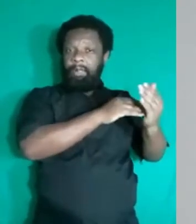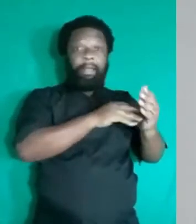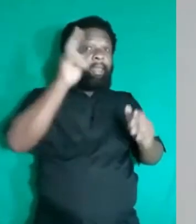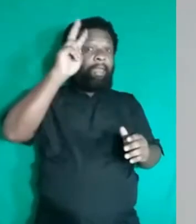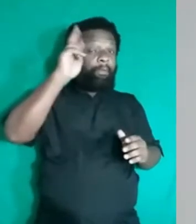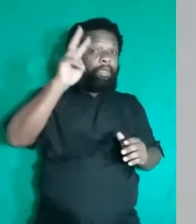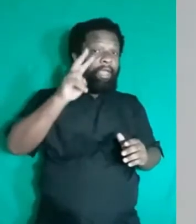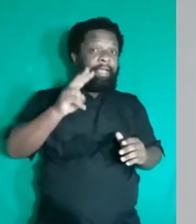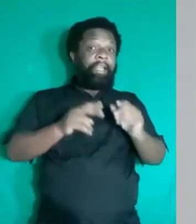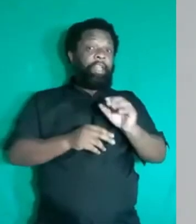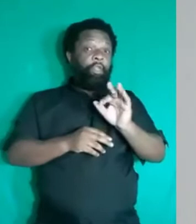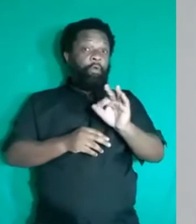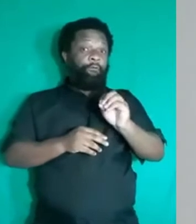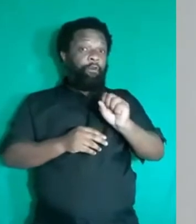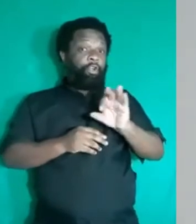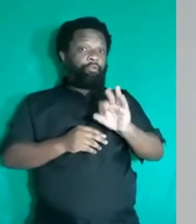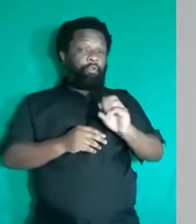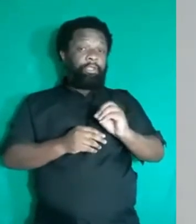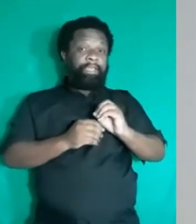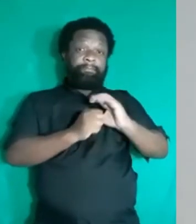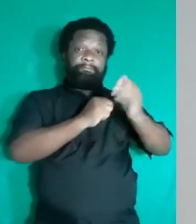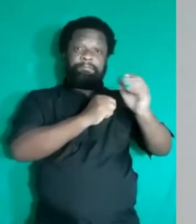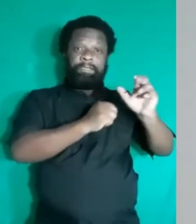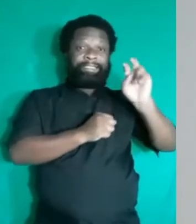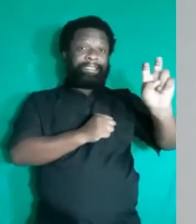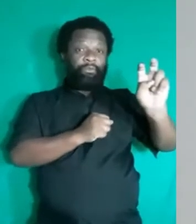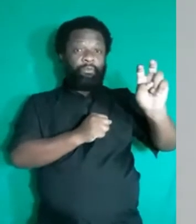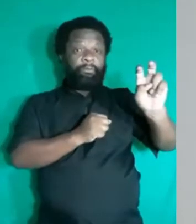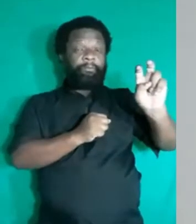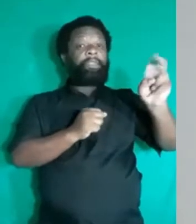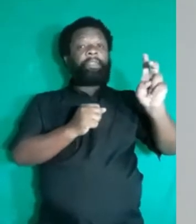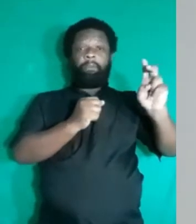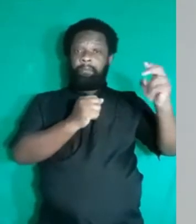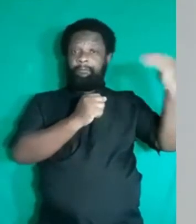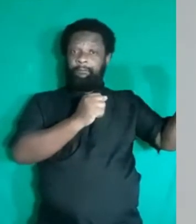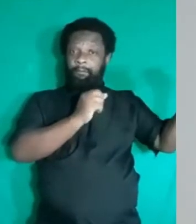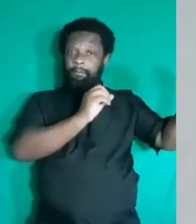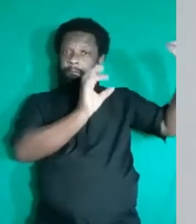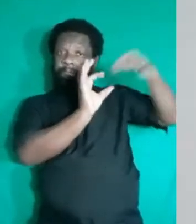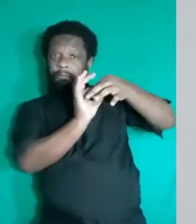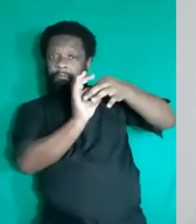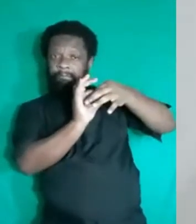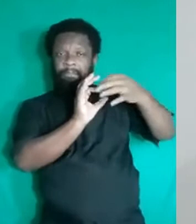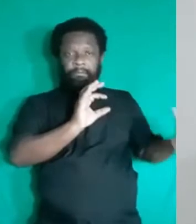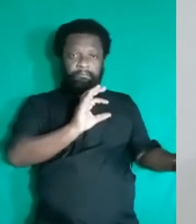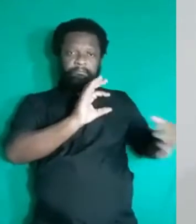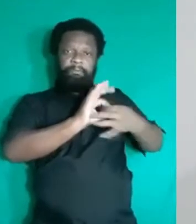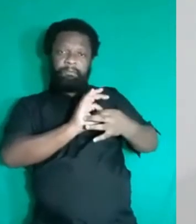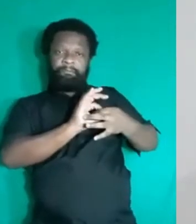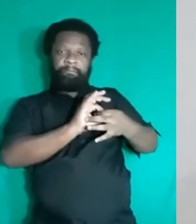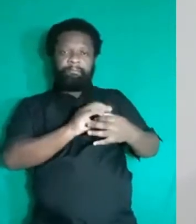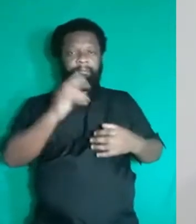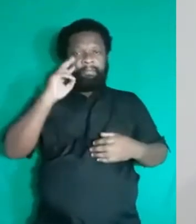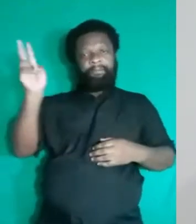nós colocamos os elétrons na camada de valência, lembrando que o fósforo tem 5 elétrons na camada de valência e começamos a fazer as ligações